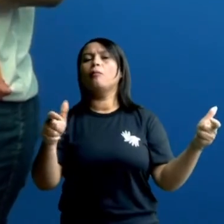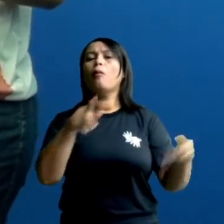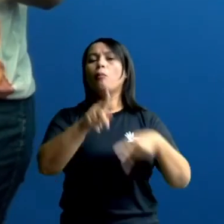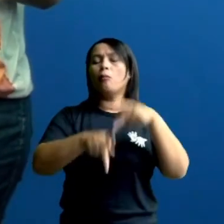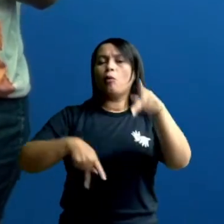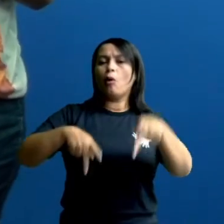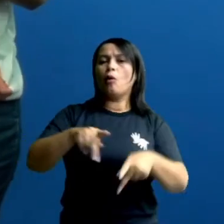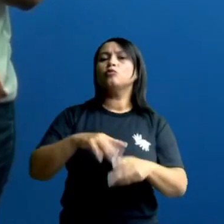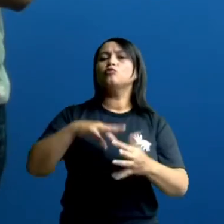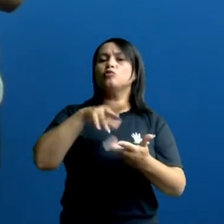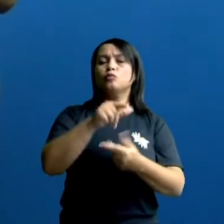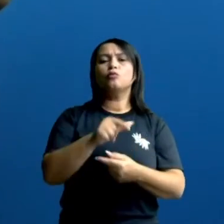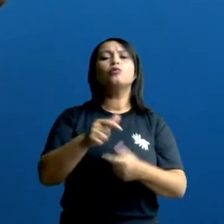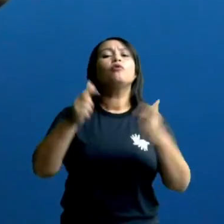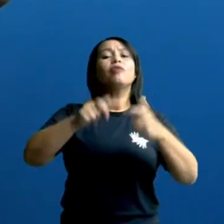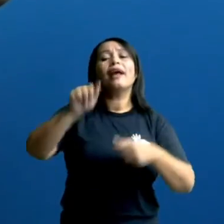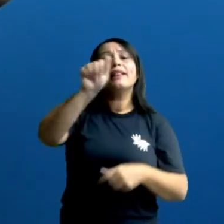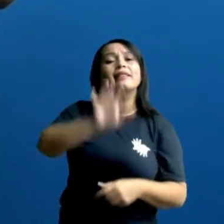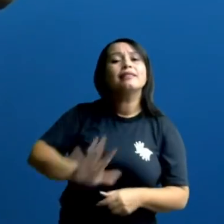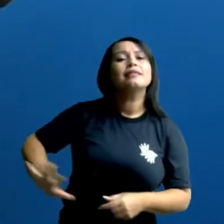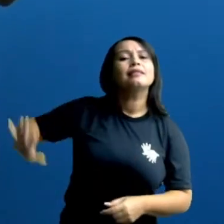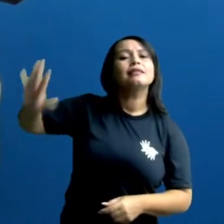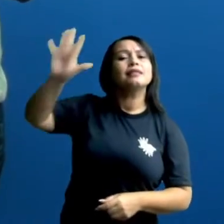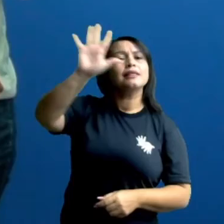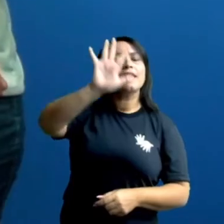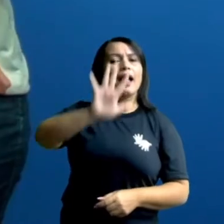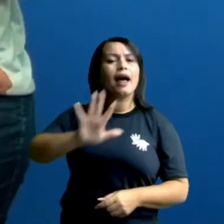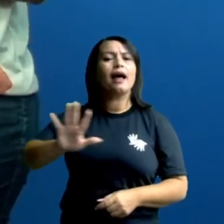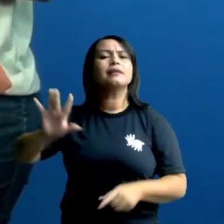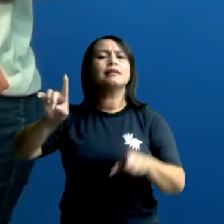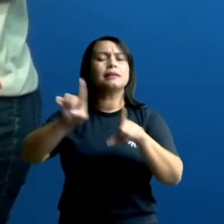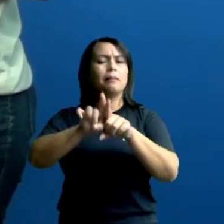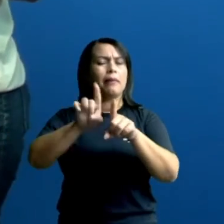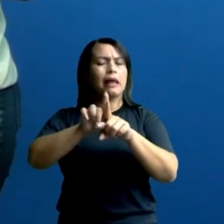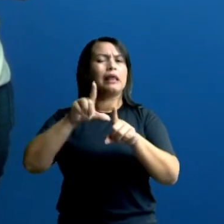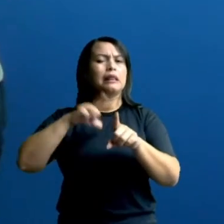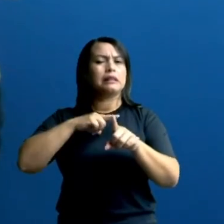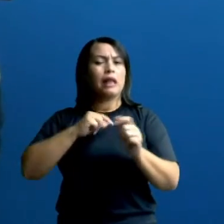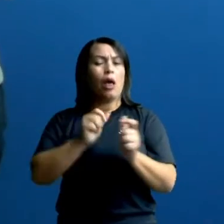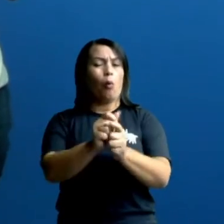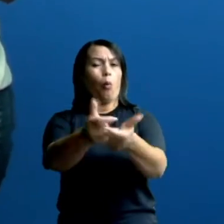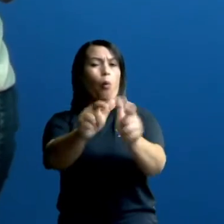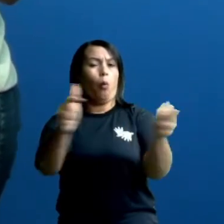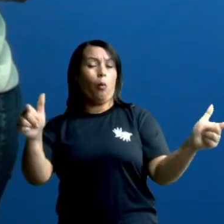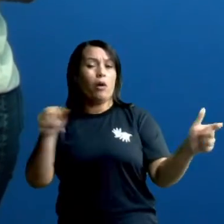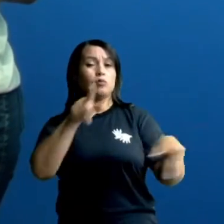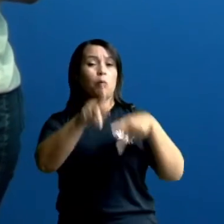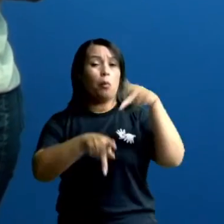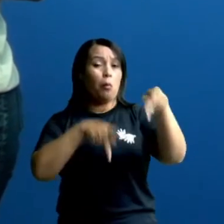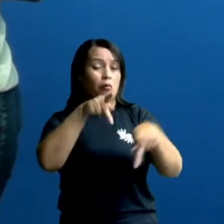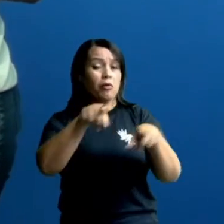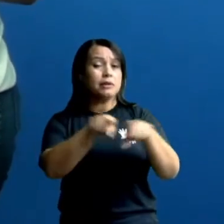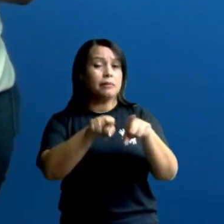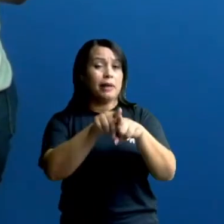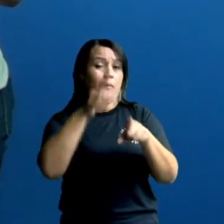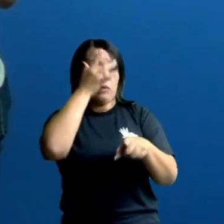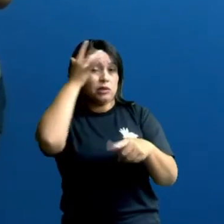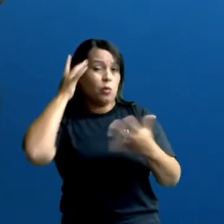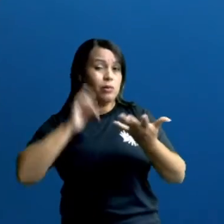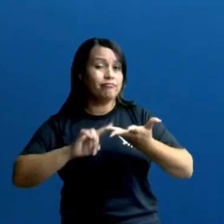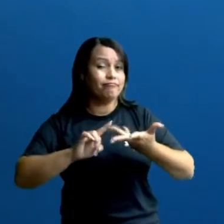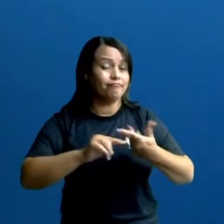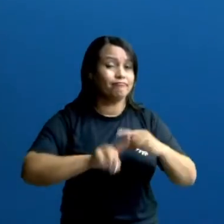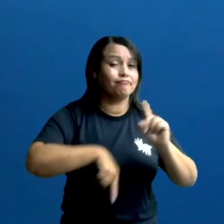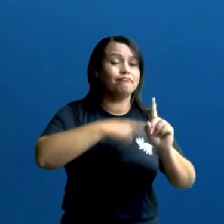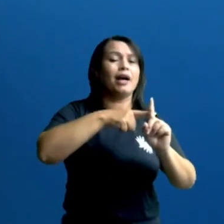minha gente? Eles estão lá na Ásia, que é o continente também mais povoado, mais populoso e povoado que a gente tem.